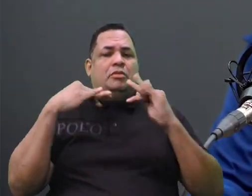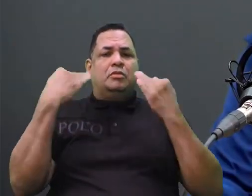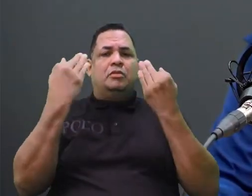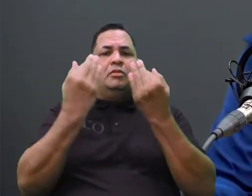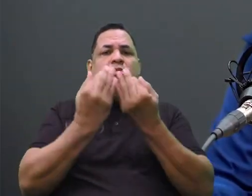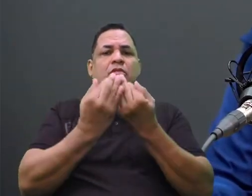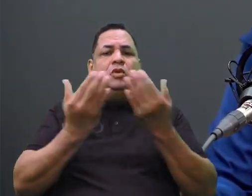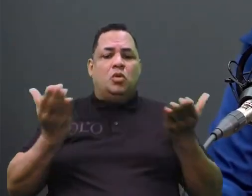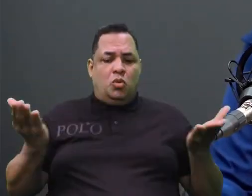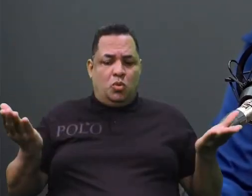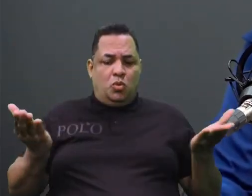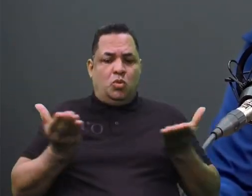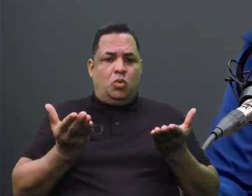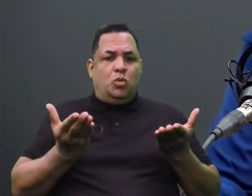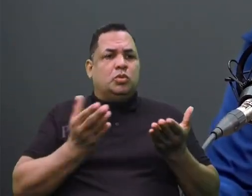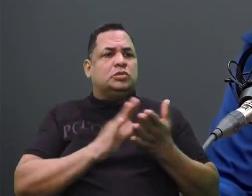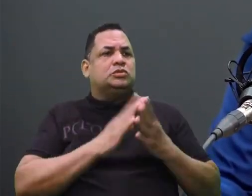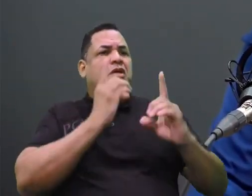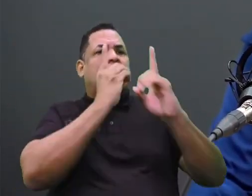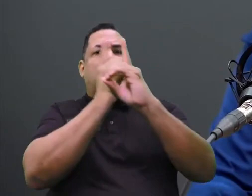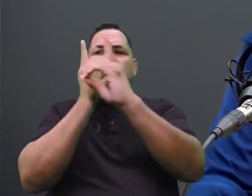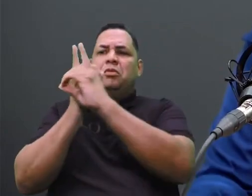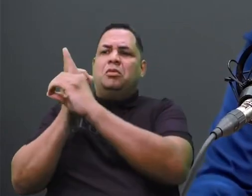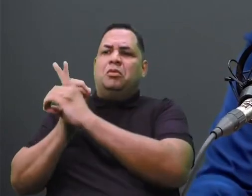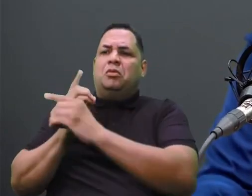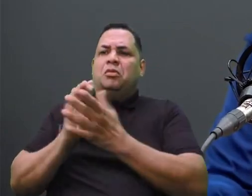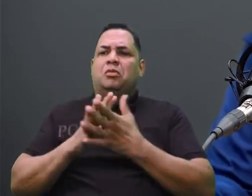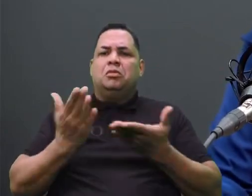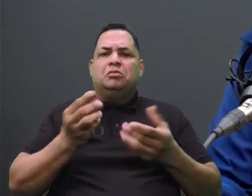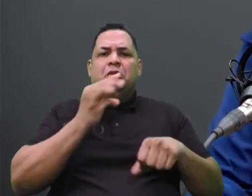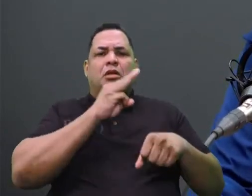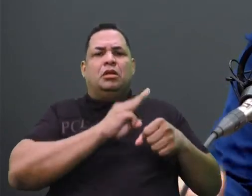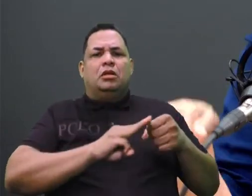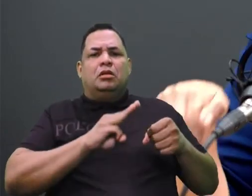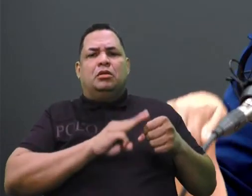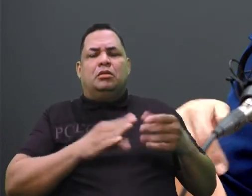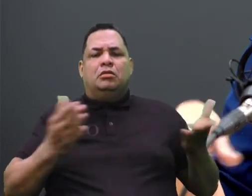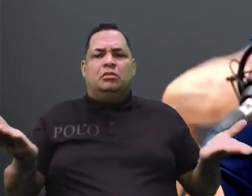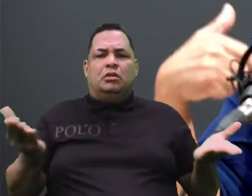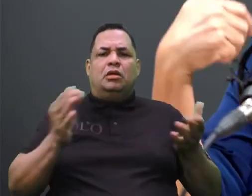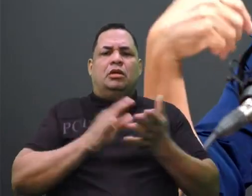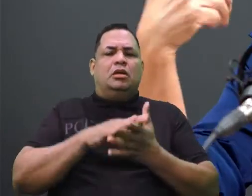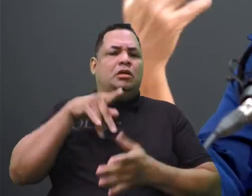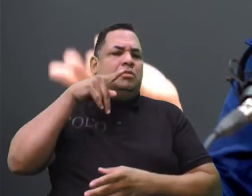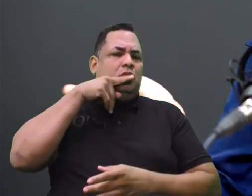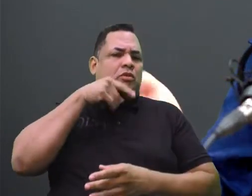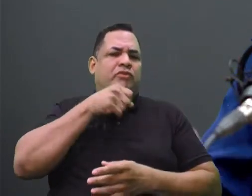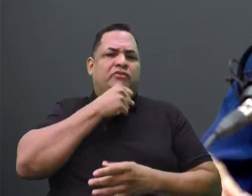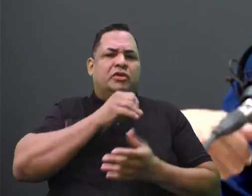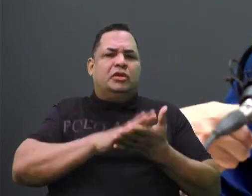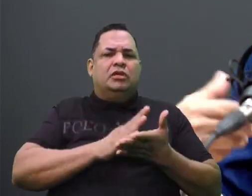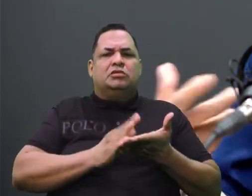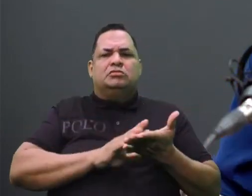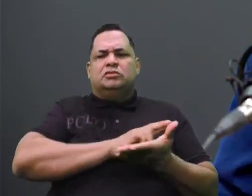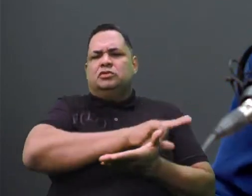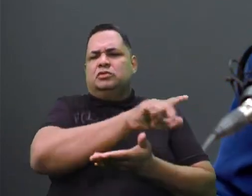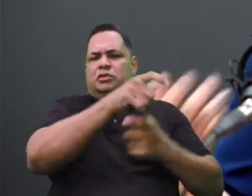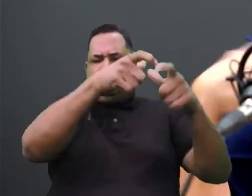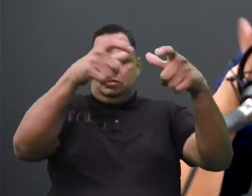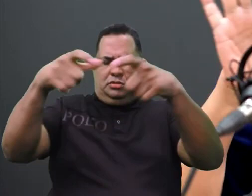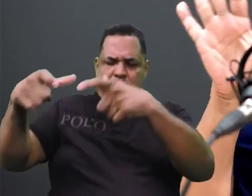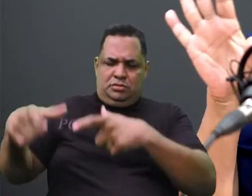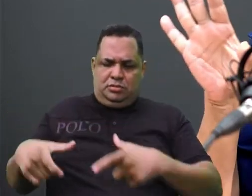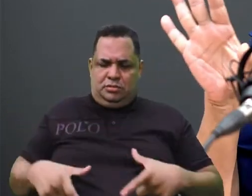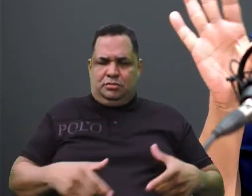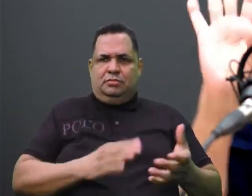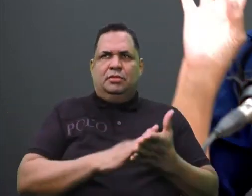visíveis. Exatamente. Eles têm aquele encontro no shopping, aqui em Porto Velho, na Praça do Baú. Exato. Não sei se ainda tem, estou